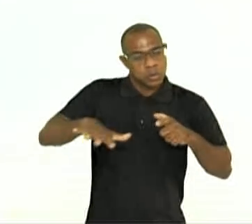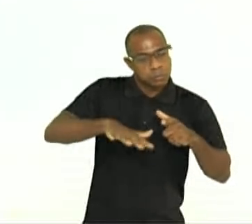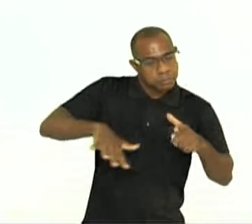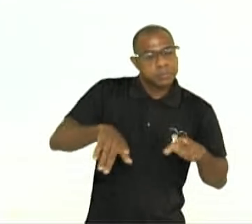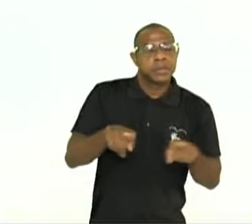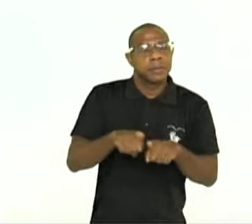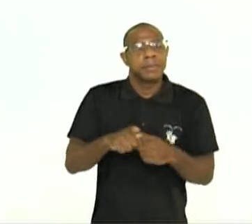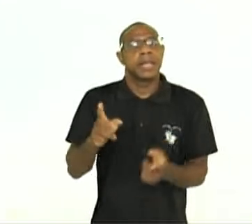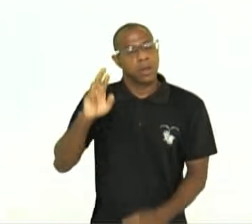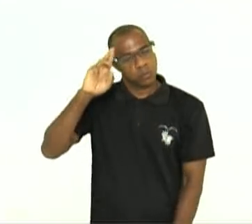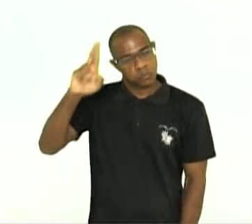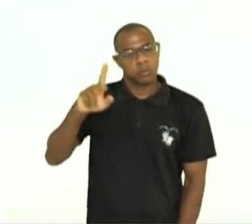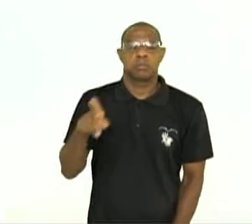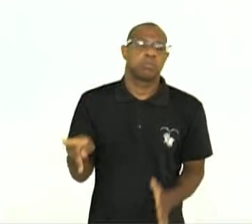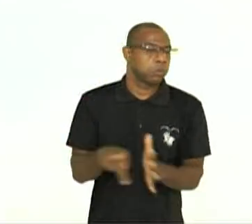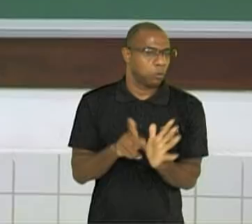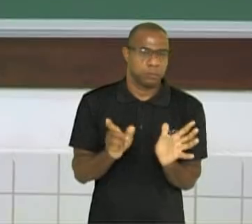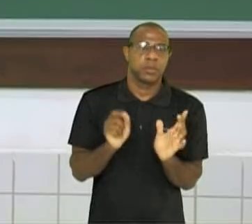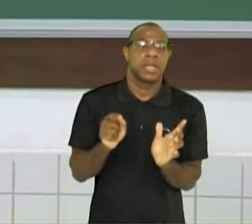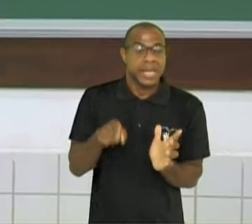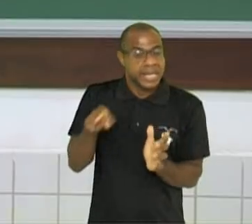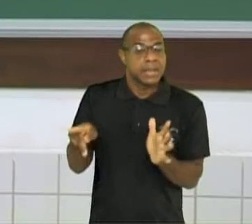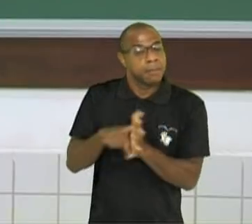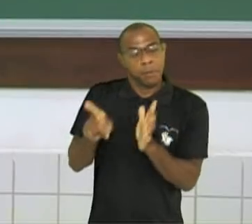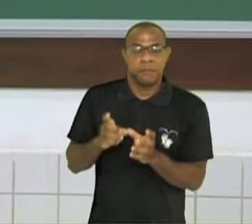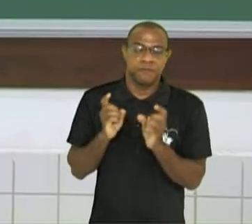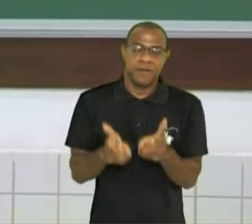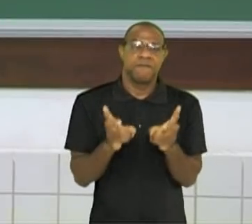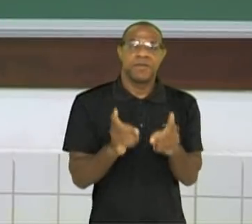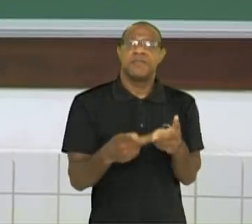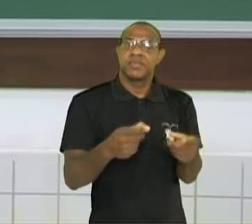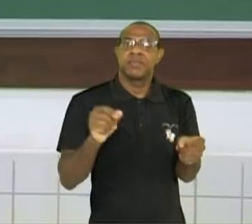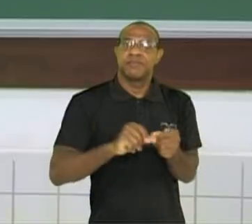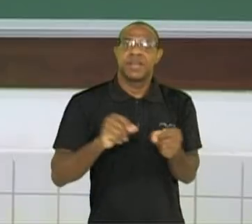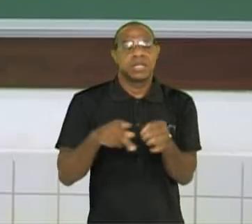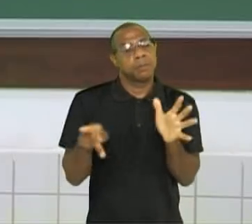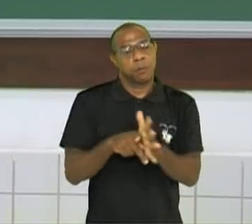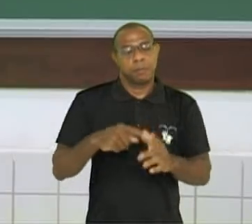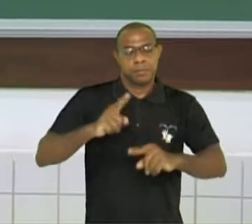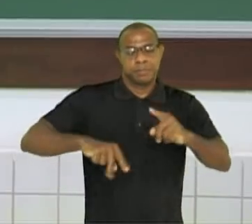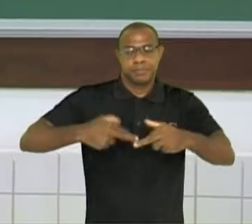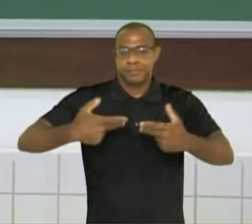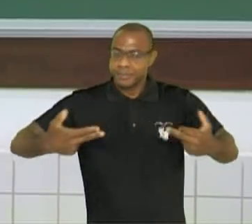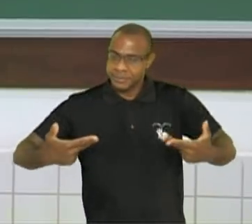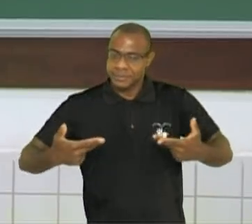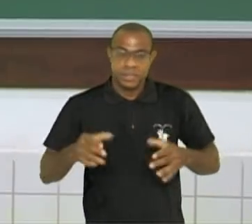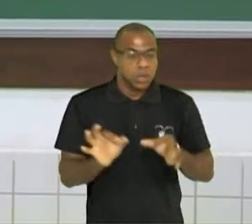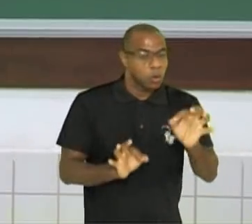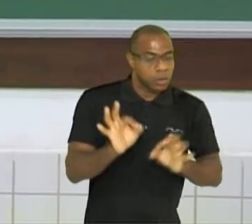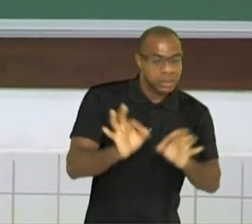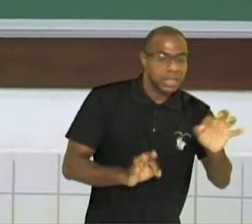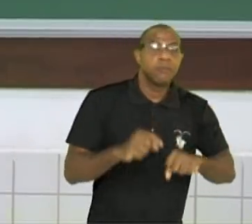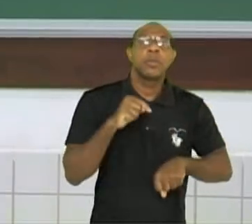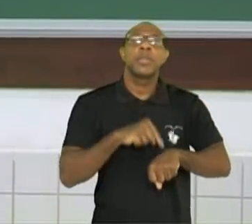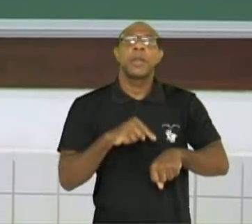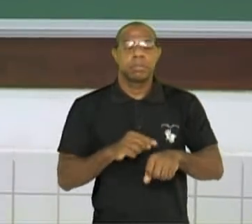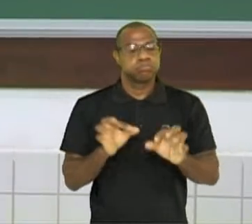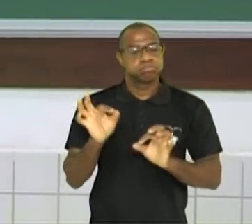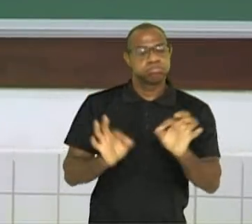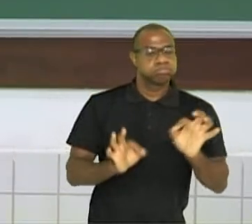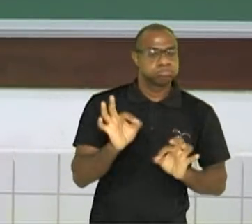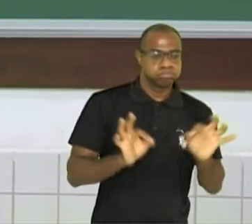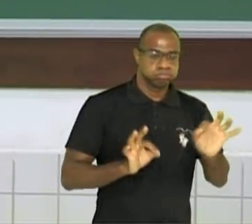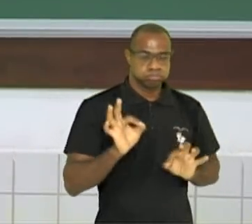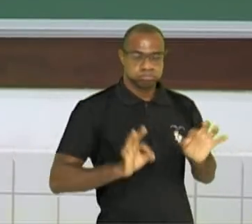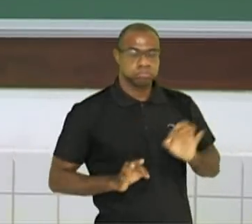ele era o dono, era ele mesmo que vendia os produtos que ele fabricava e organizava o seu tempo, normalmente